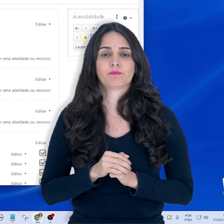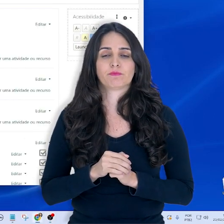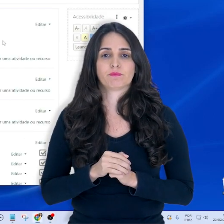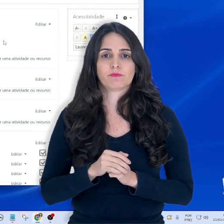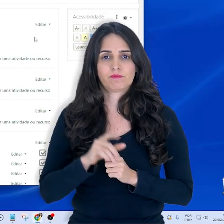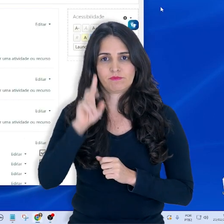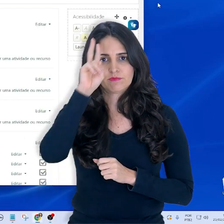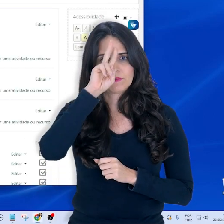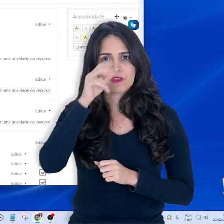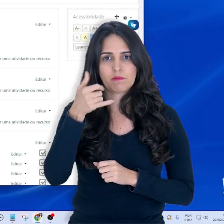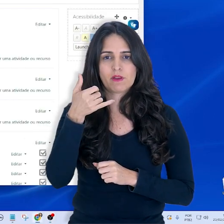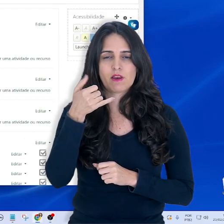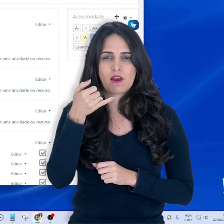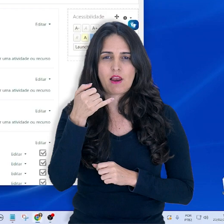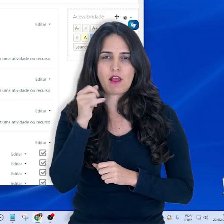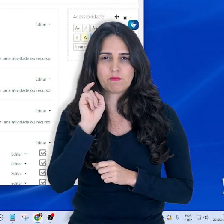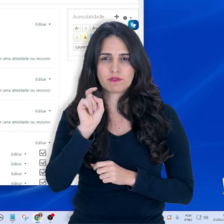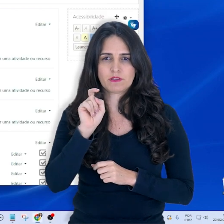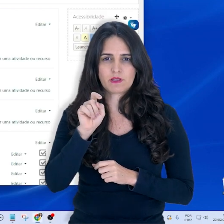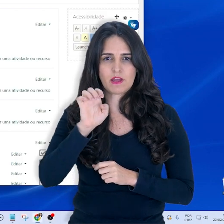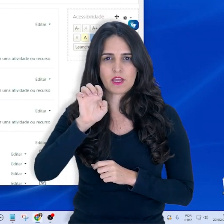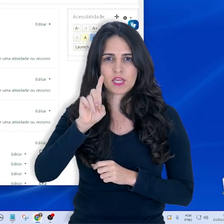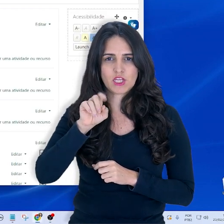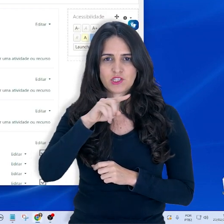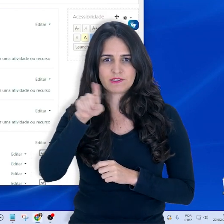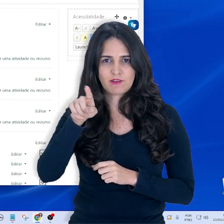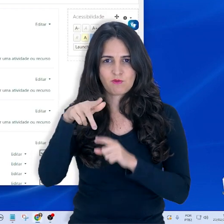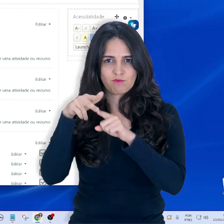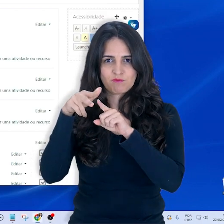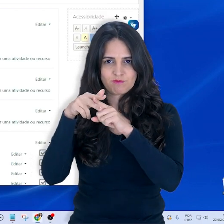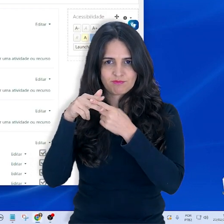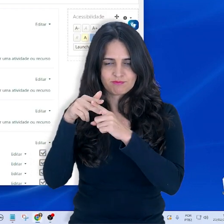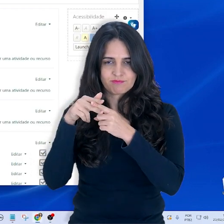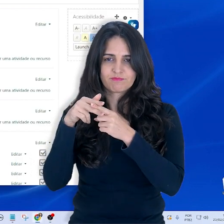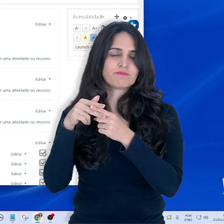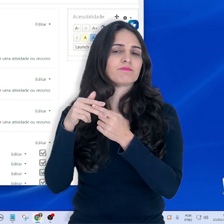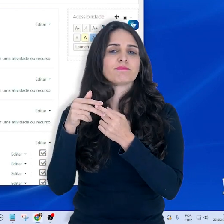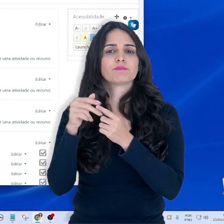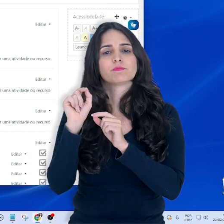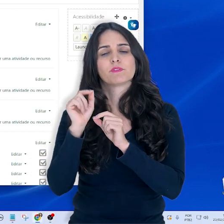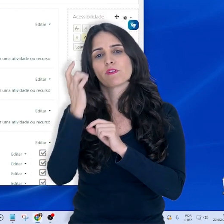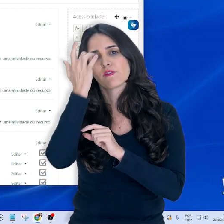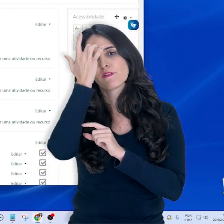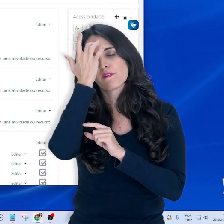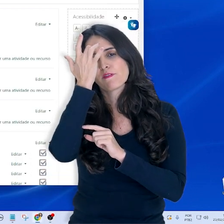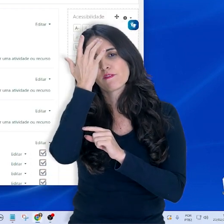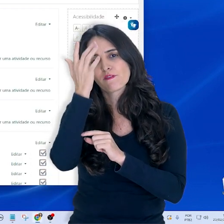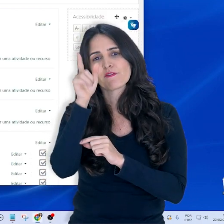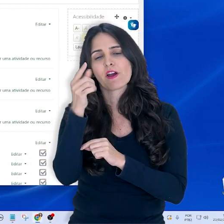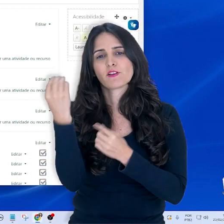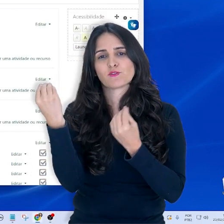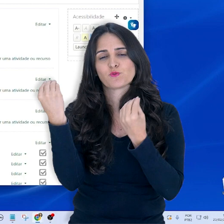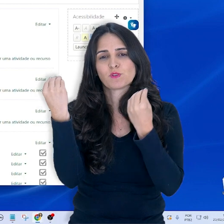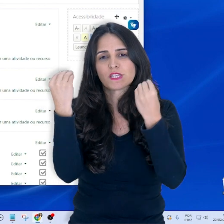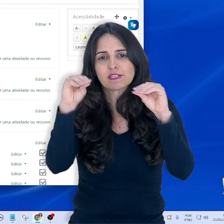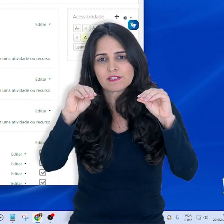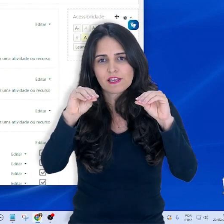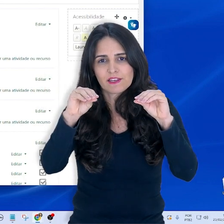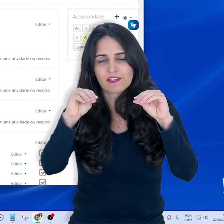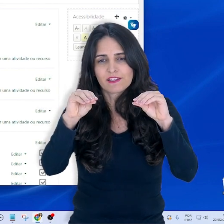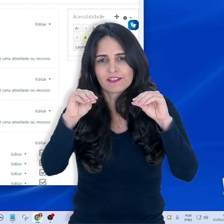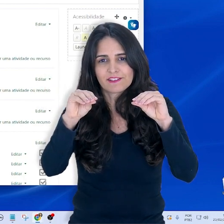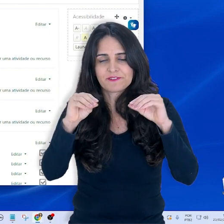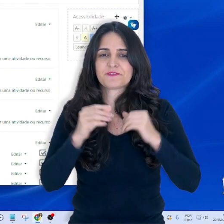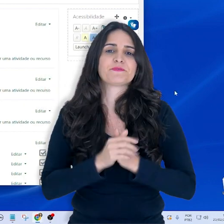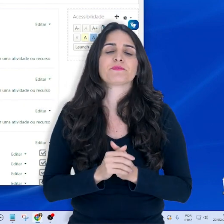edição e vamos começar pela forma mais fácil de inserir um arquivo nessa nossa